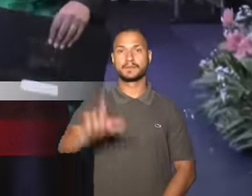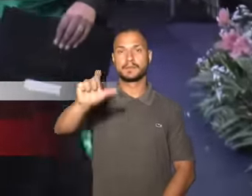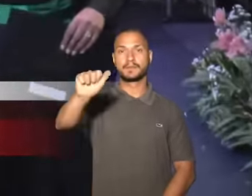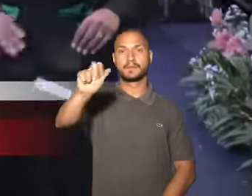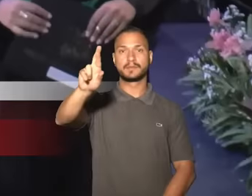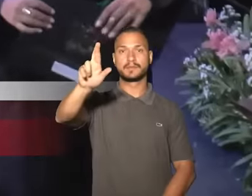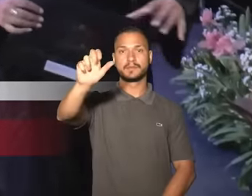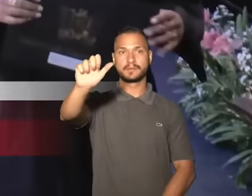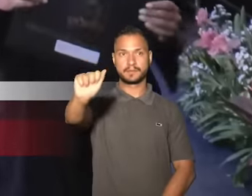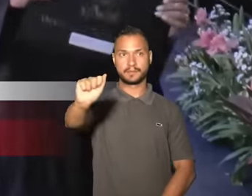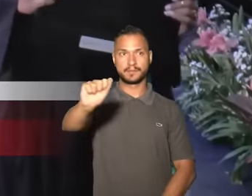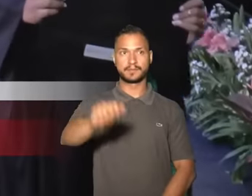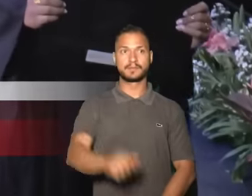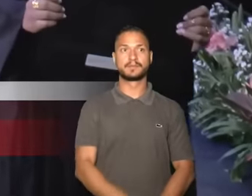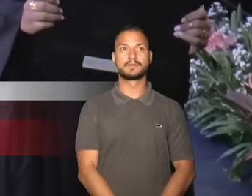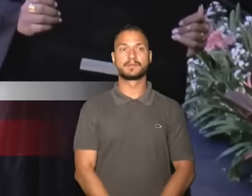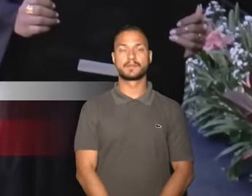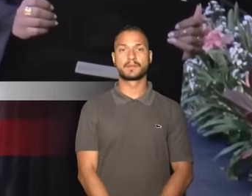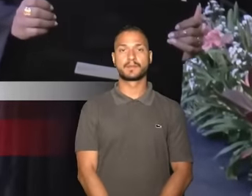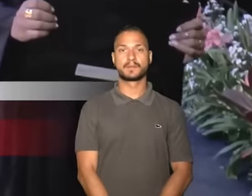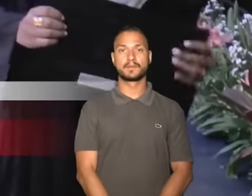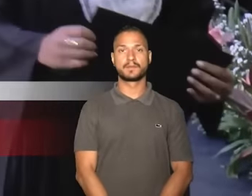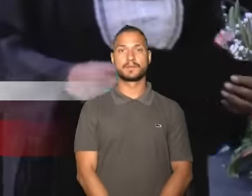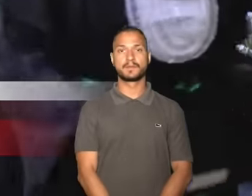Lara Camargo de Oliveira.